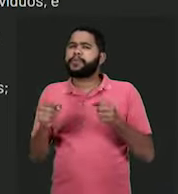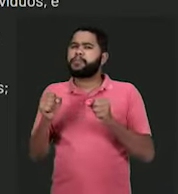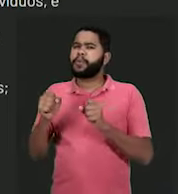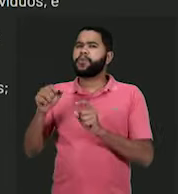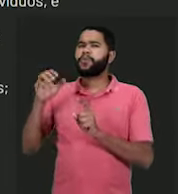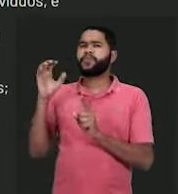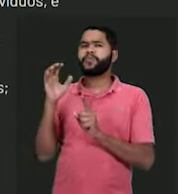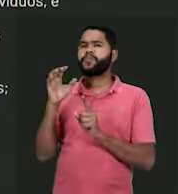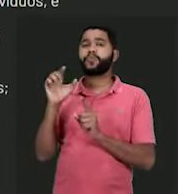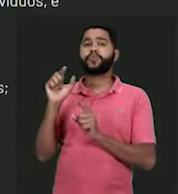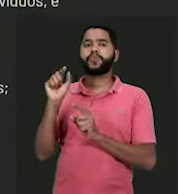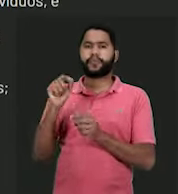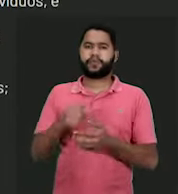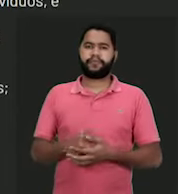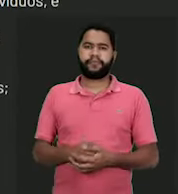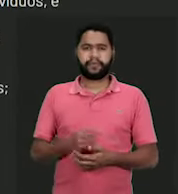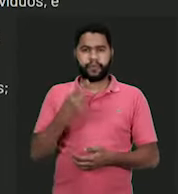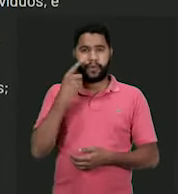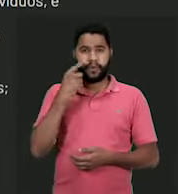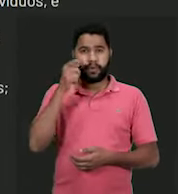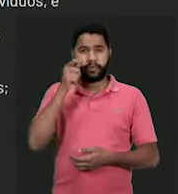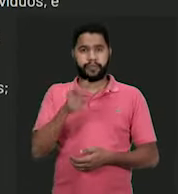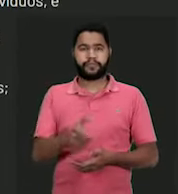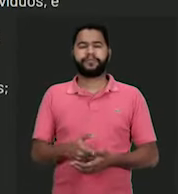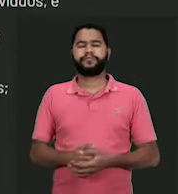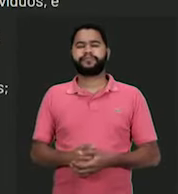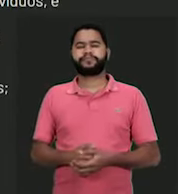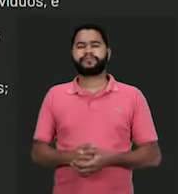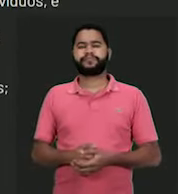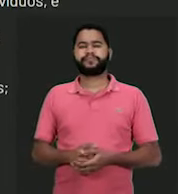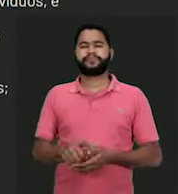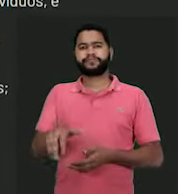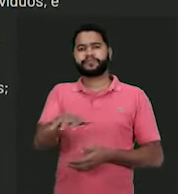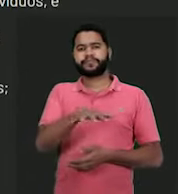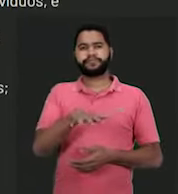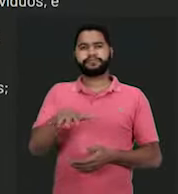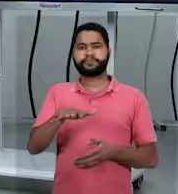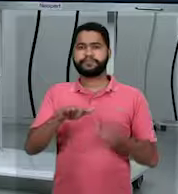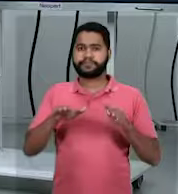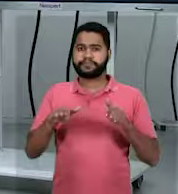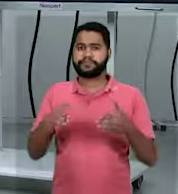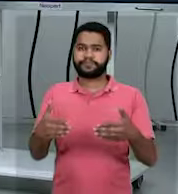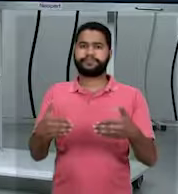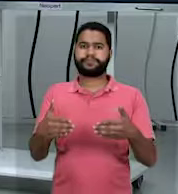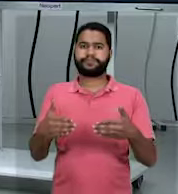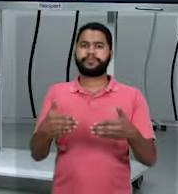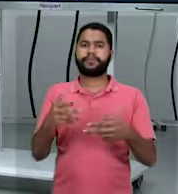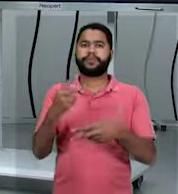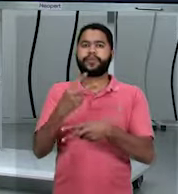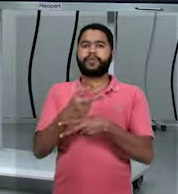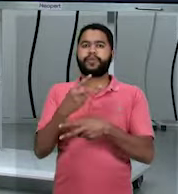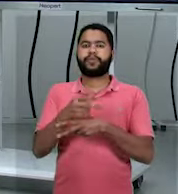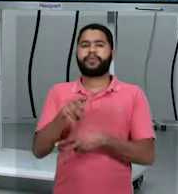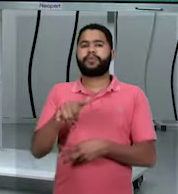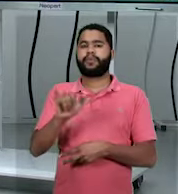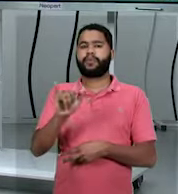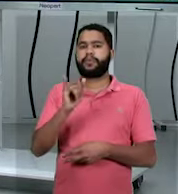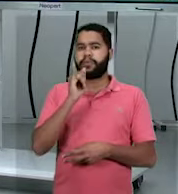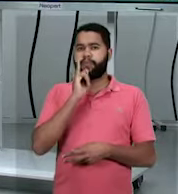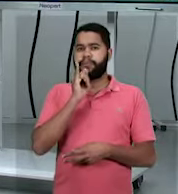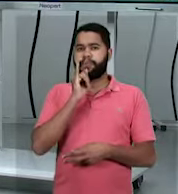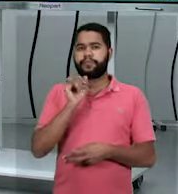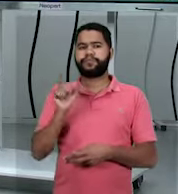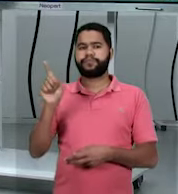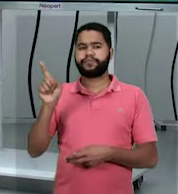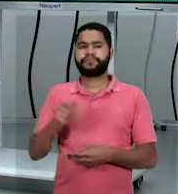inferir que... Então, olha só que interessante. Regiões específicas do cromossomo Y. Eu tenho lá. Vamos pegar